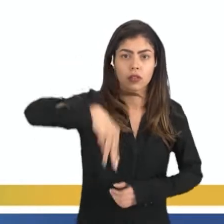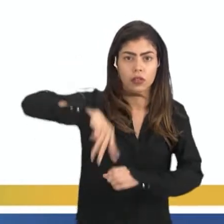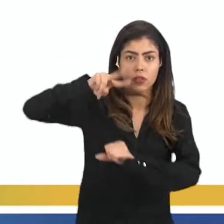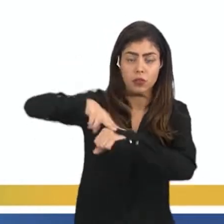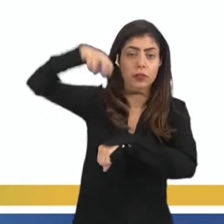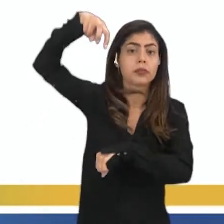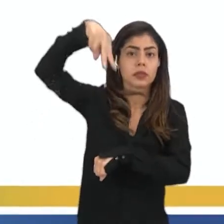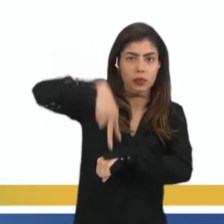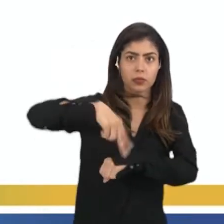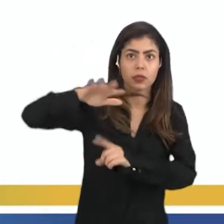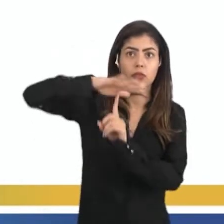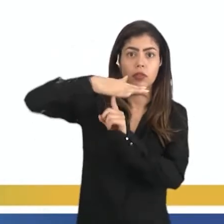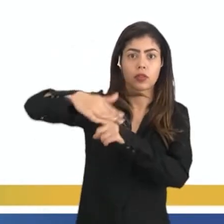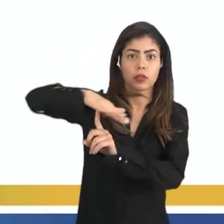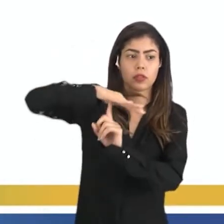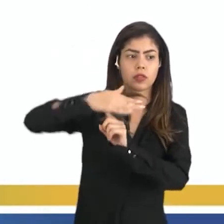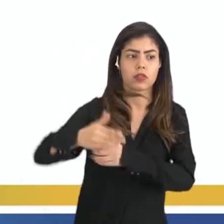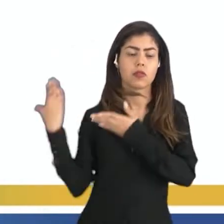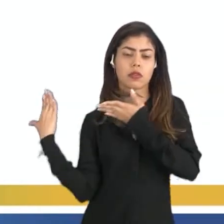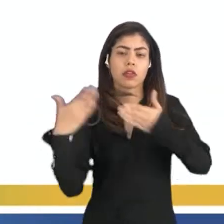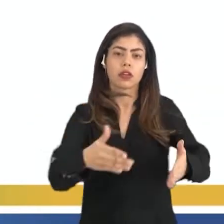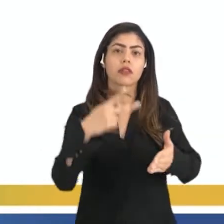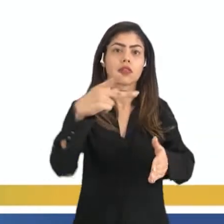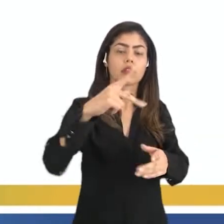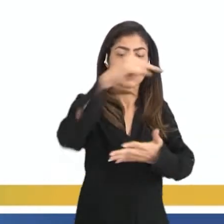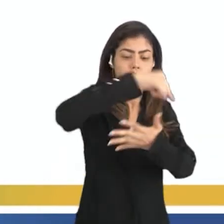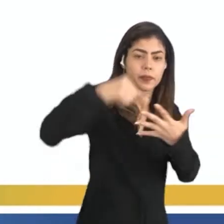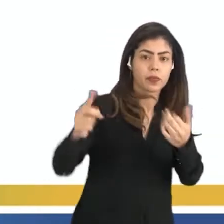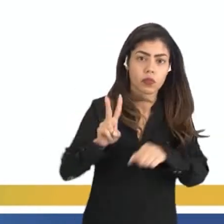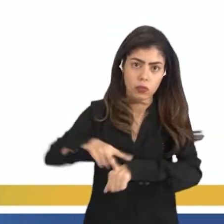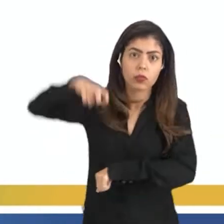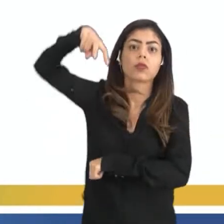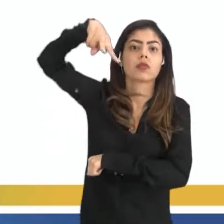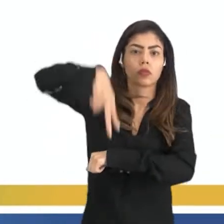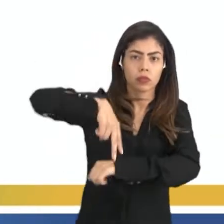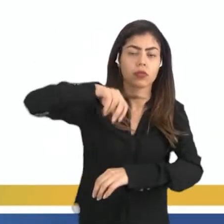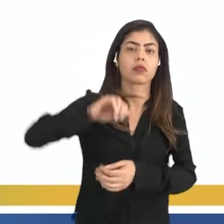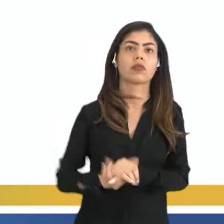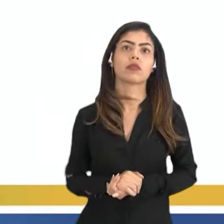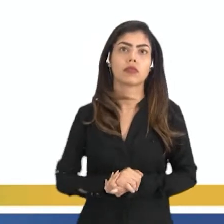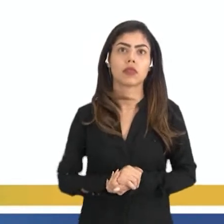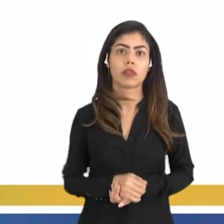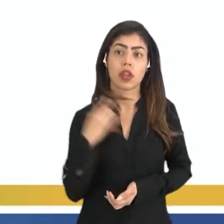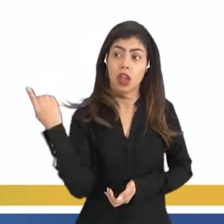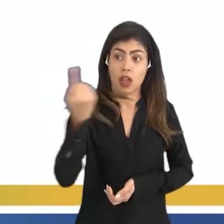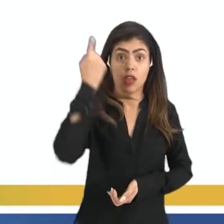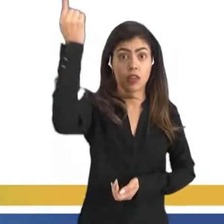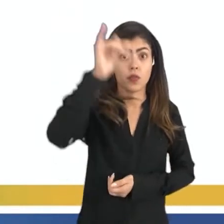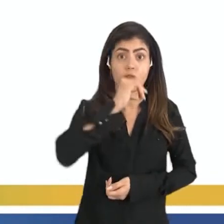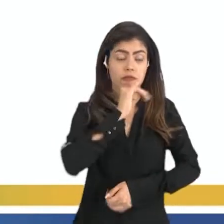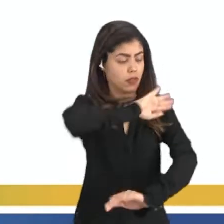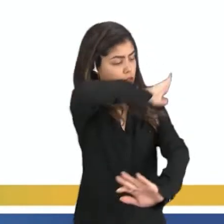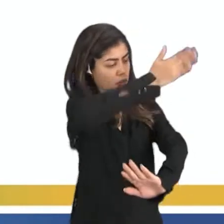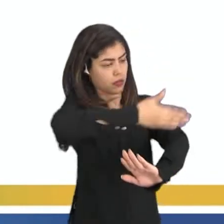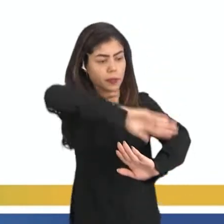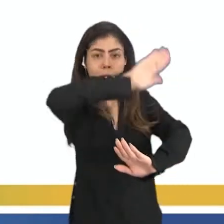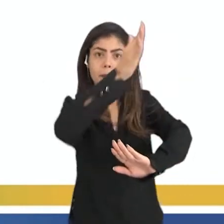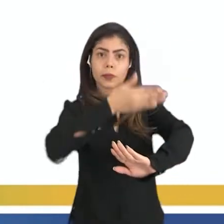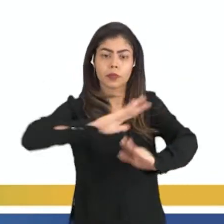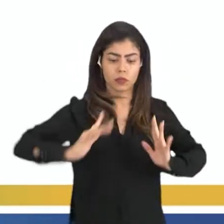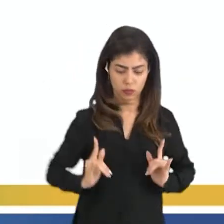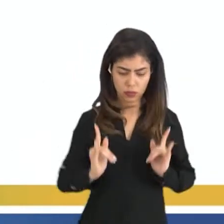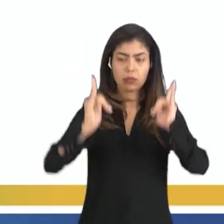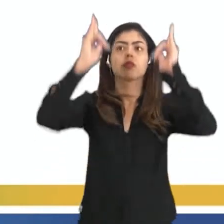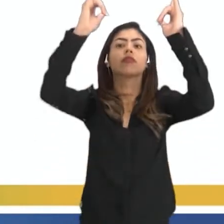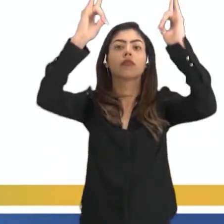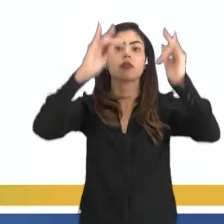do paraquedismo. O objetivo dessa modalidade é saltar de um ponto fixo bastante alto, como montanhas ou prédios,